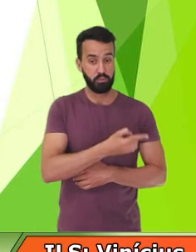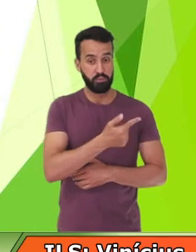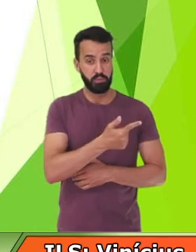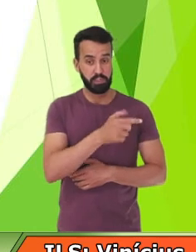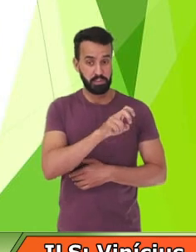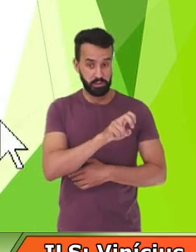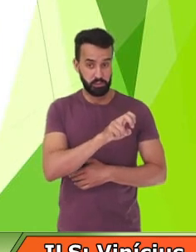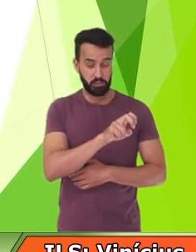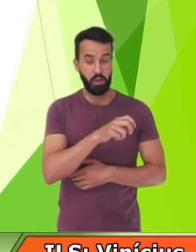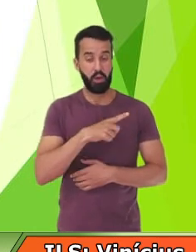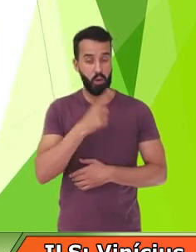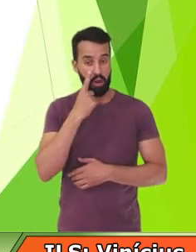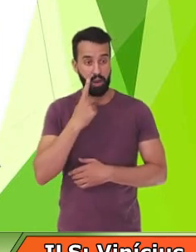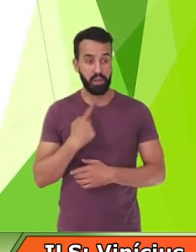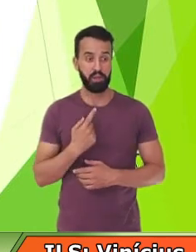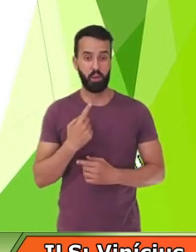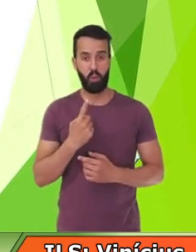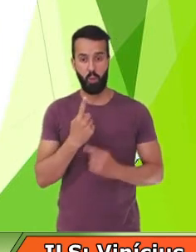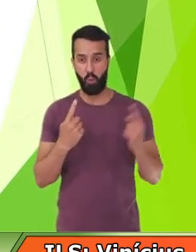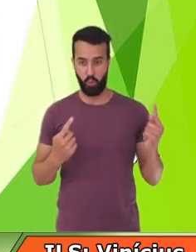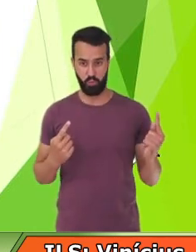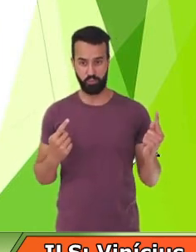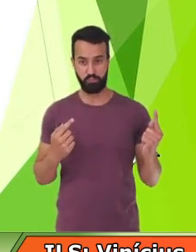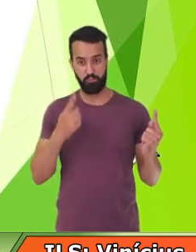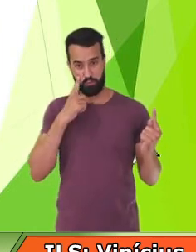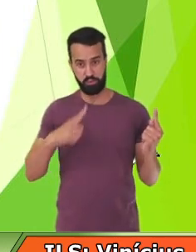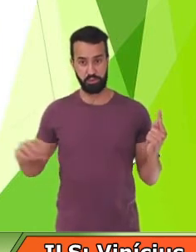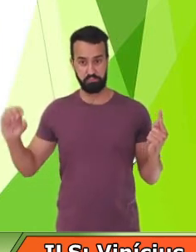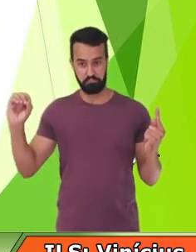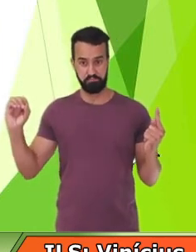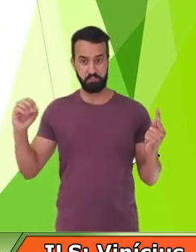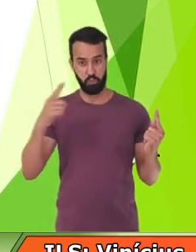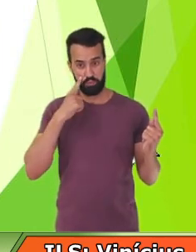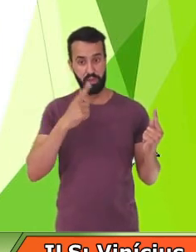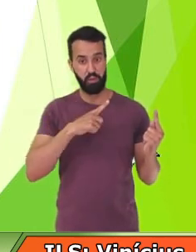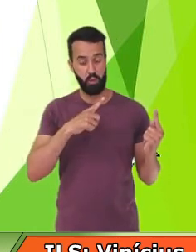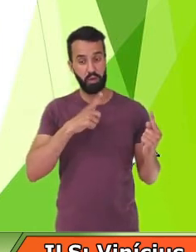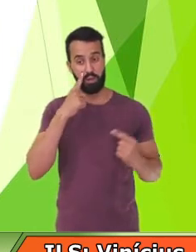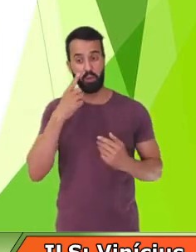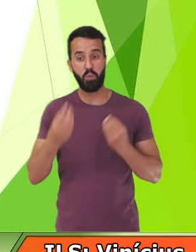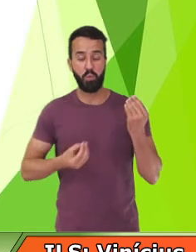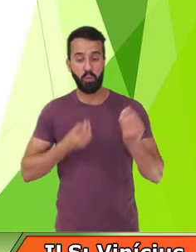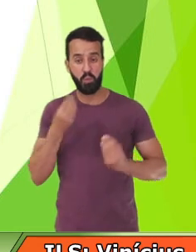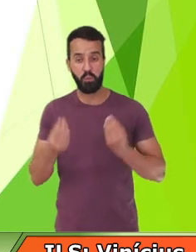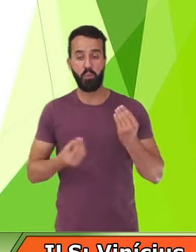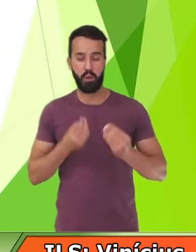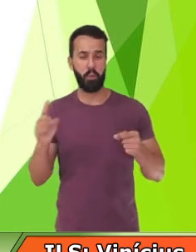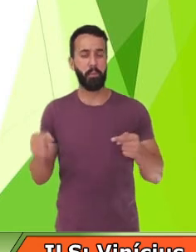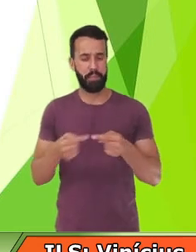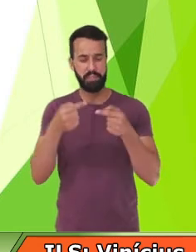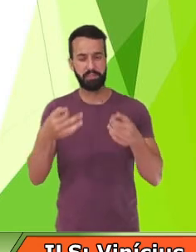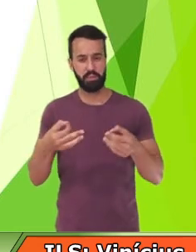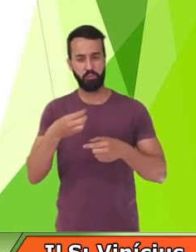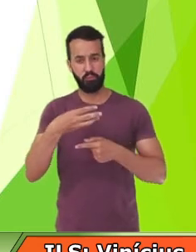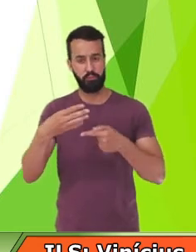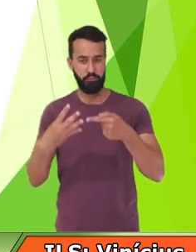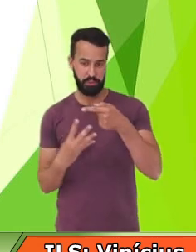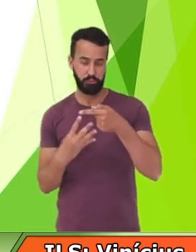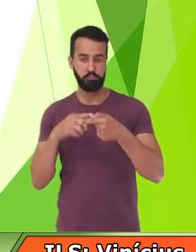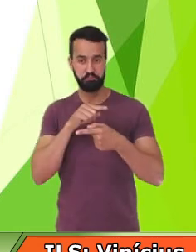0,75 e 1. Essa é uma outra representação que nós podemos fazer das frações.